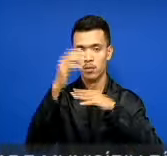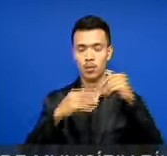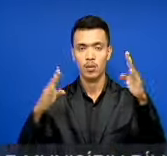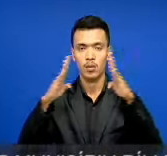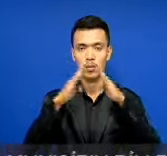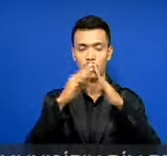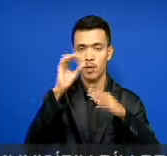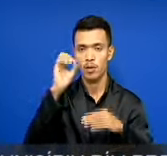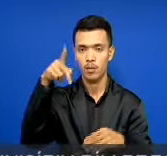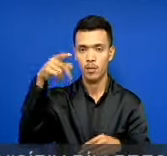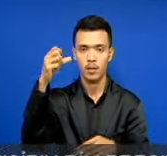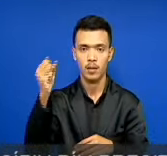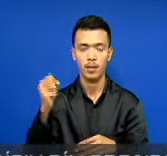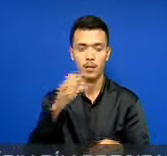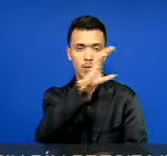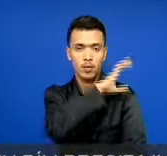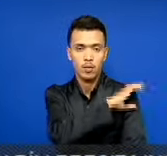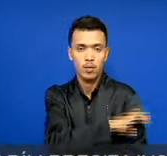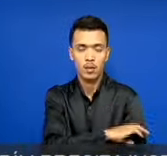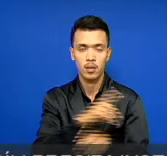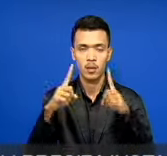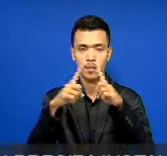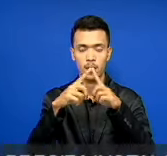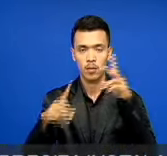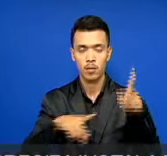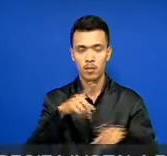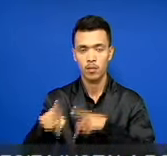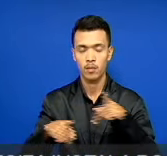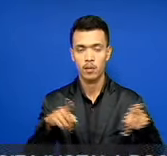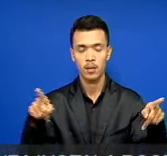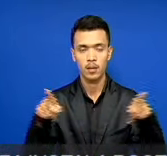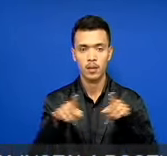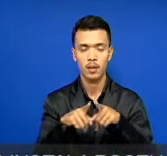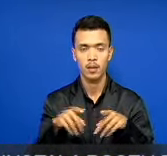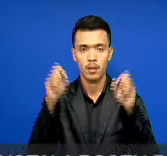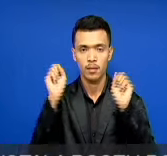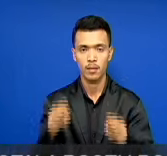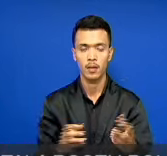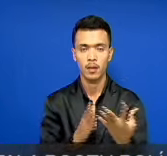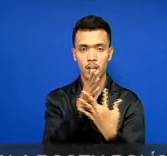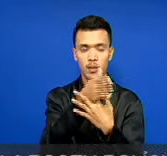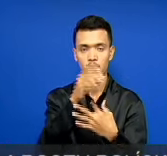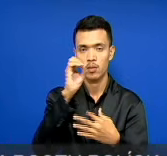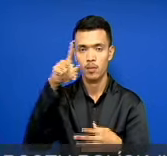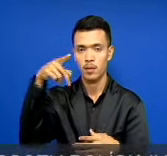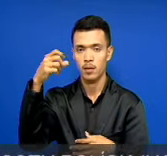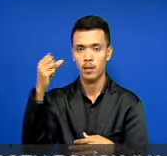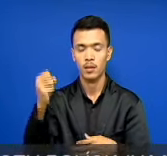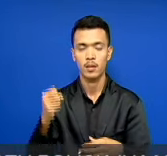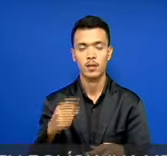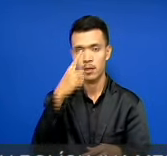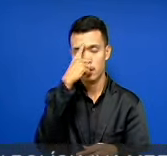ho di garante segurança ba comunidade. Bele tamala OPS Mantelau, tamala projeto nebe mak